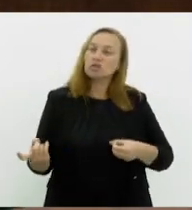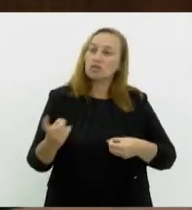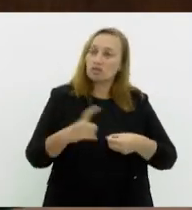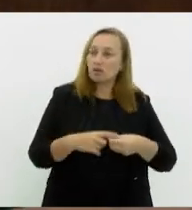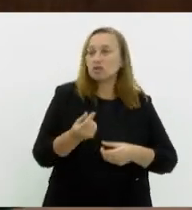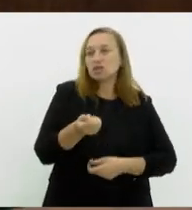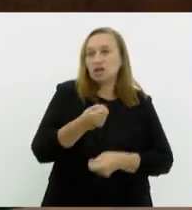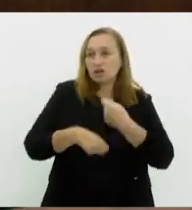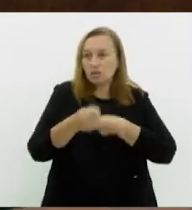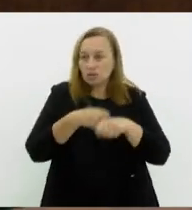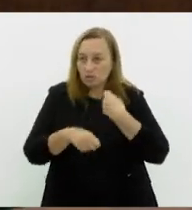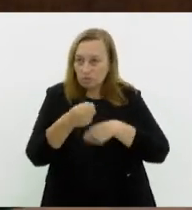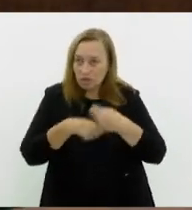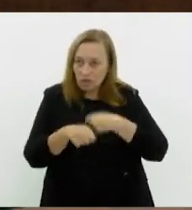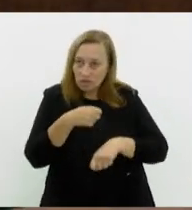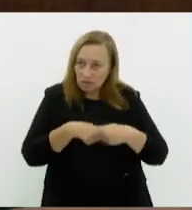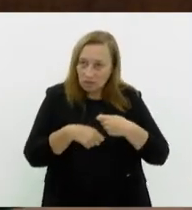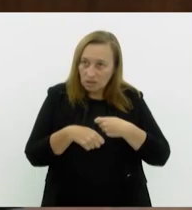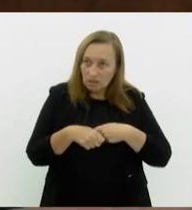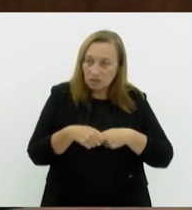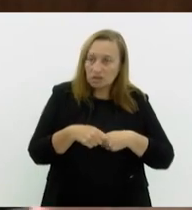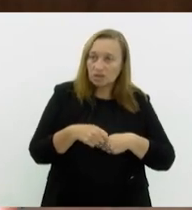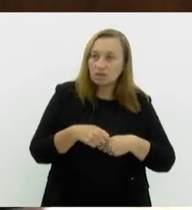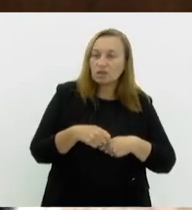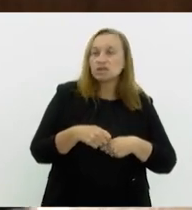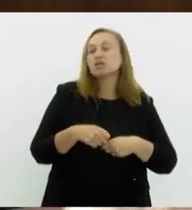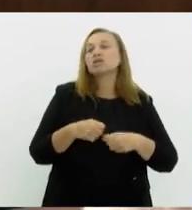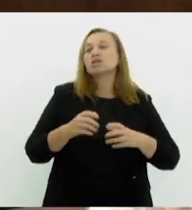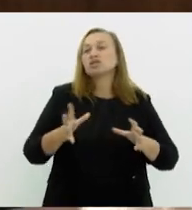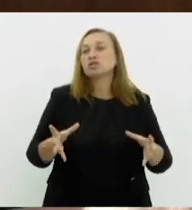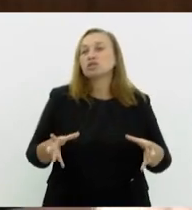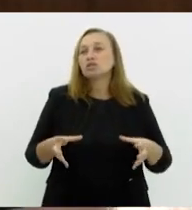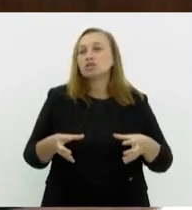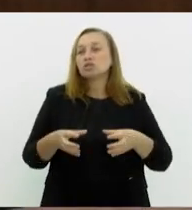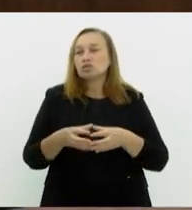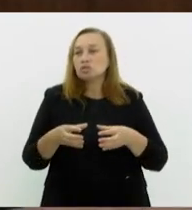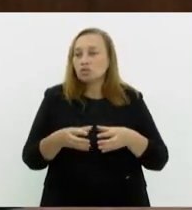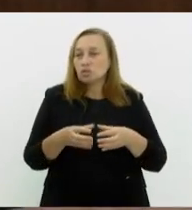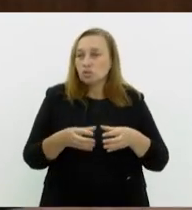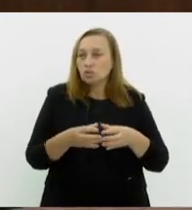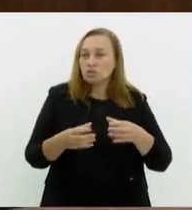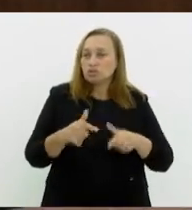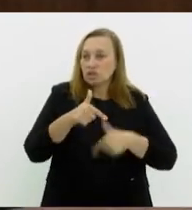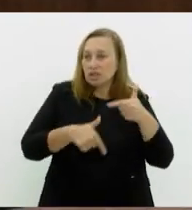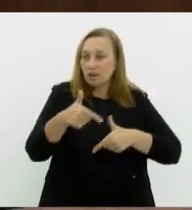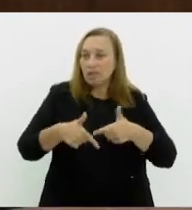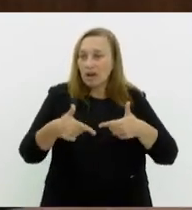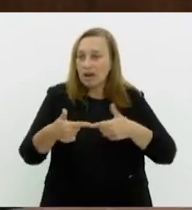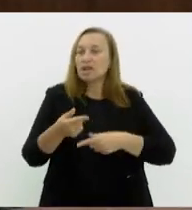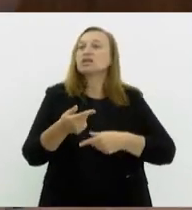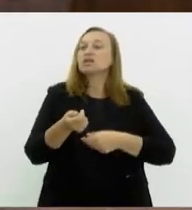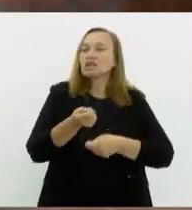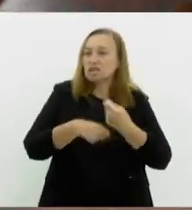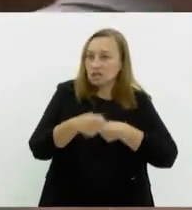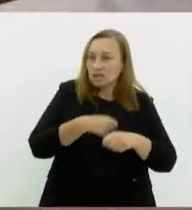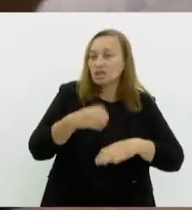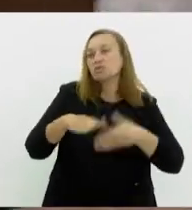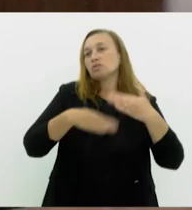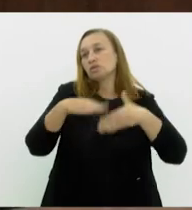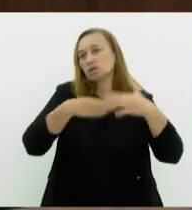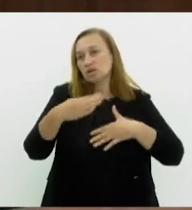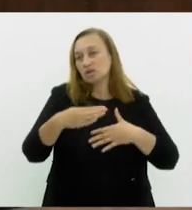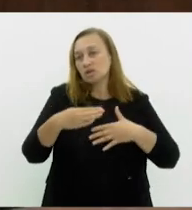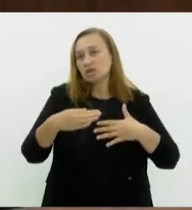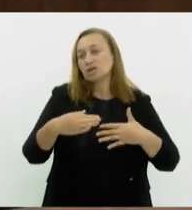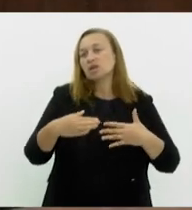economia criativa, da economia feita de gente que gera renda na mão do trabalhador e que garante o lazer e